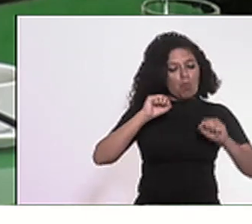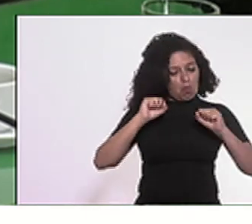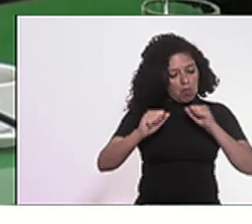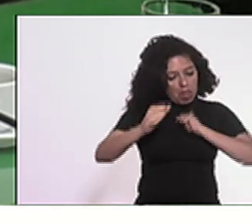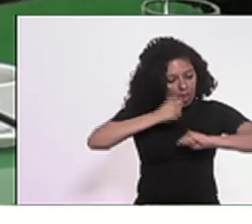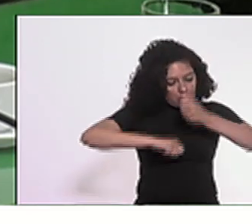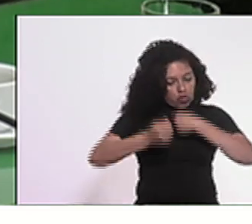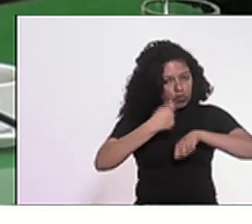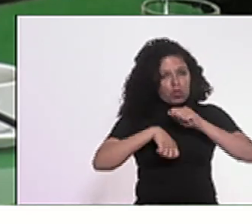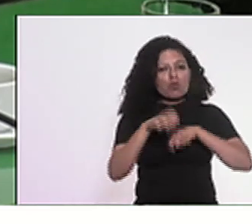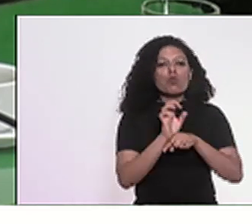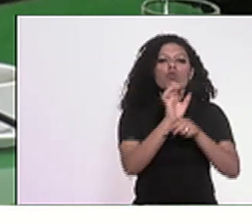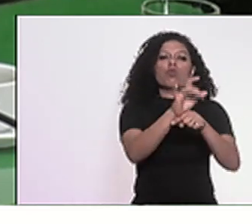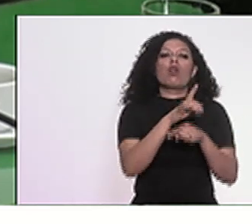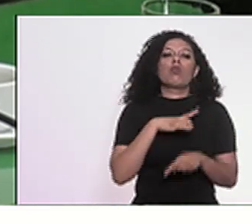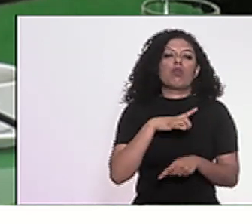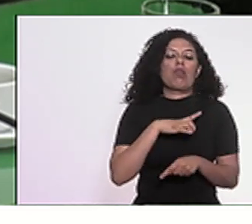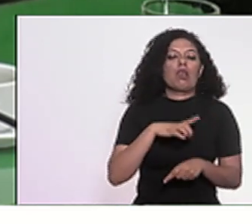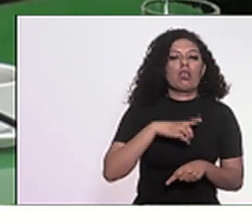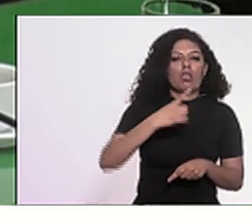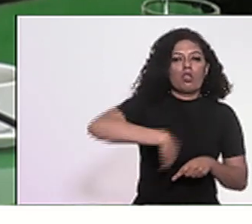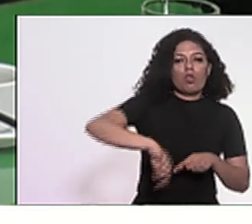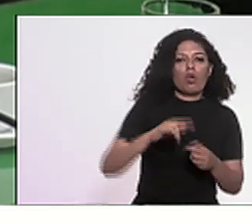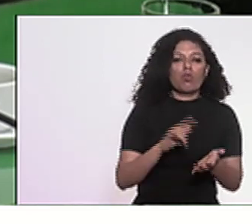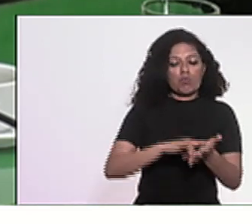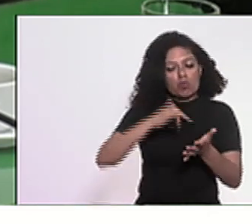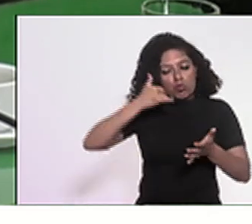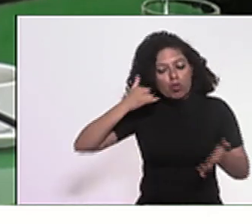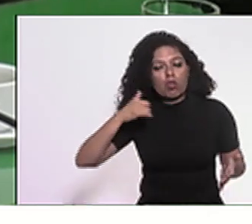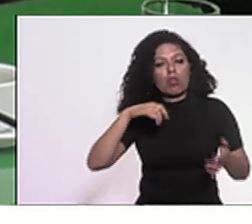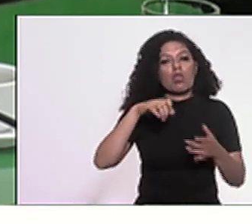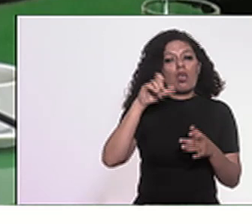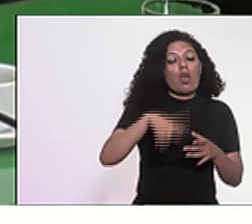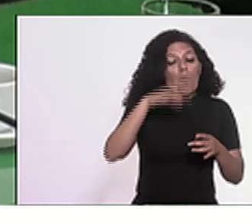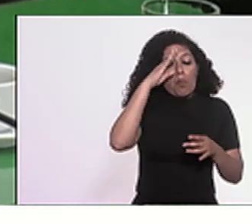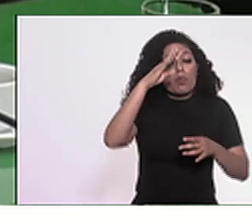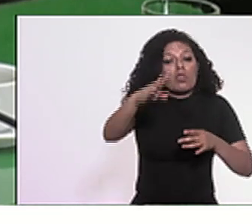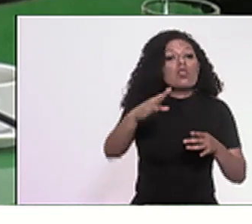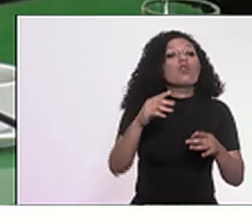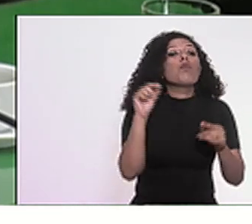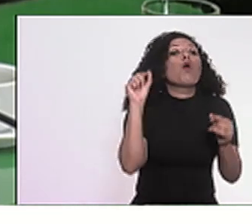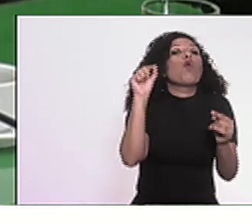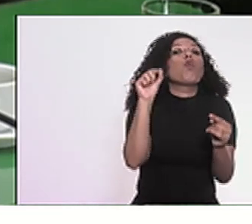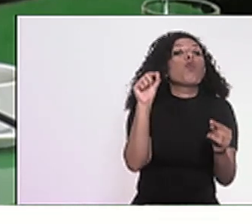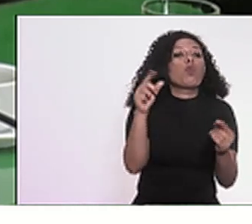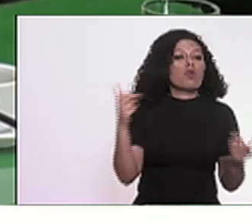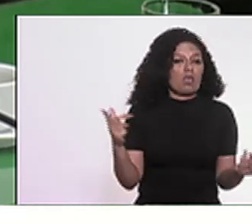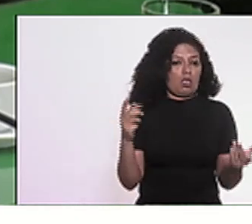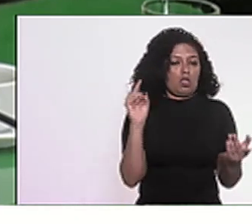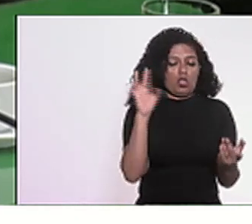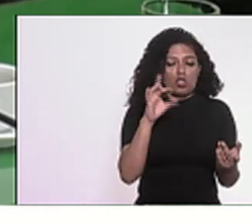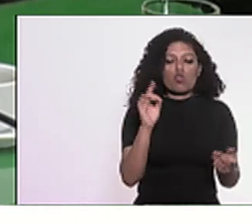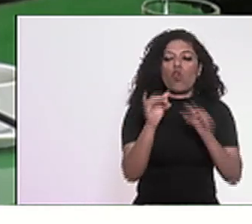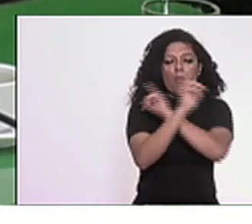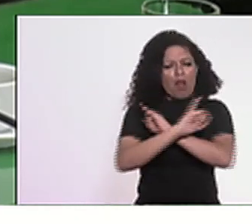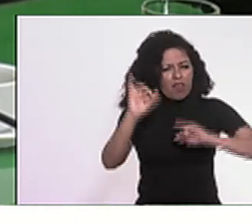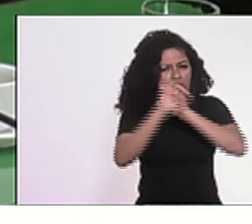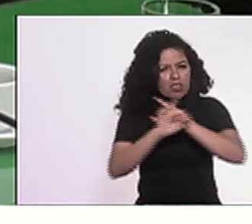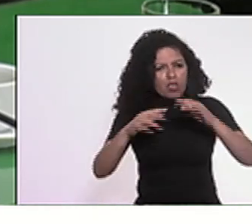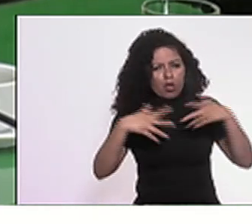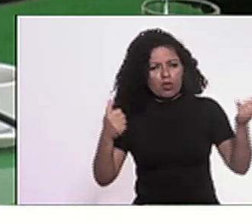pública estadual. O instrumento disponibilizado ao servidor terá objetivo específico, não funcionando somente como um canal de